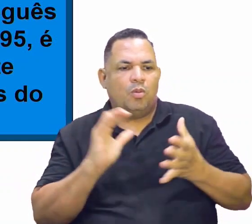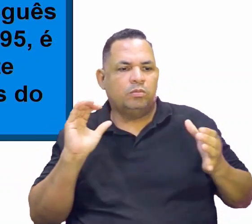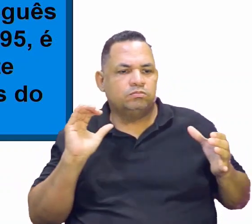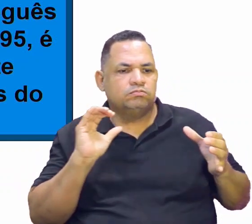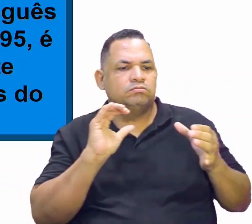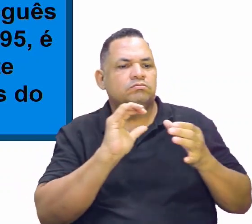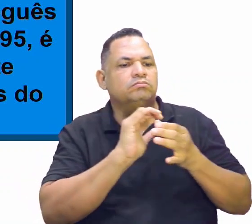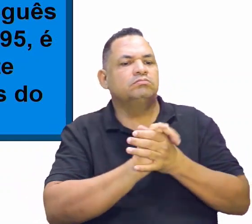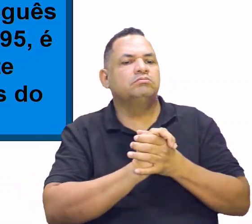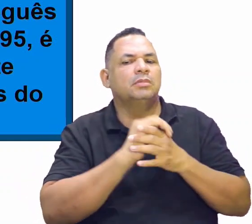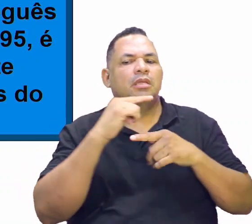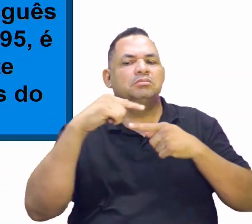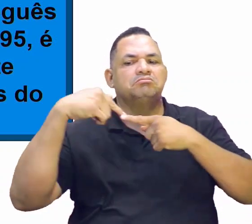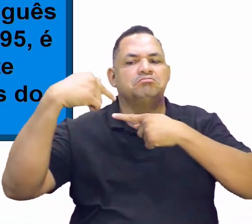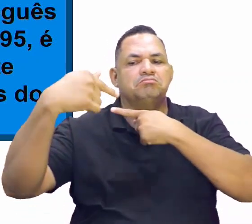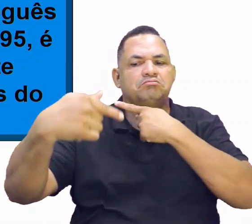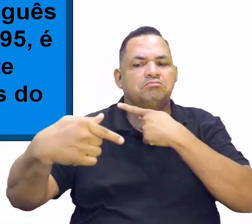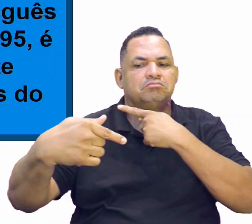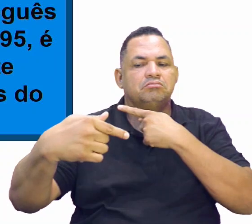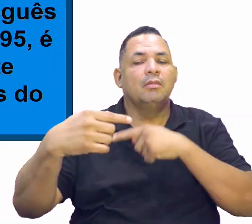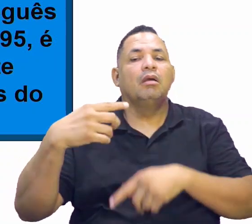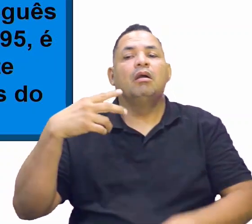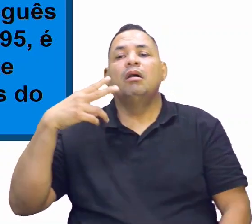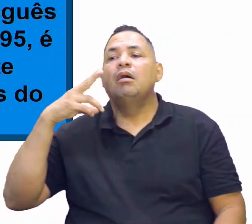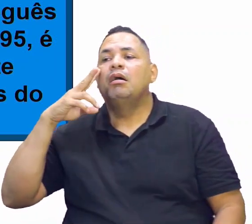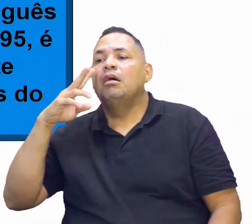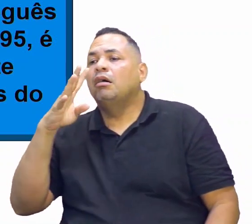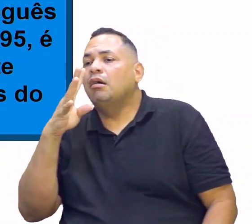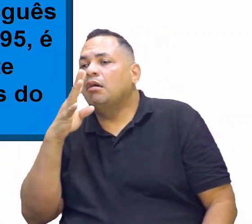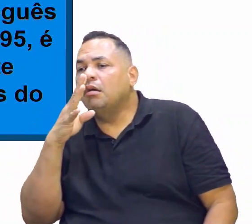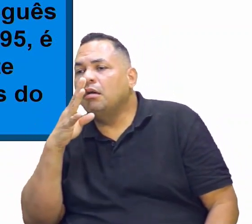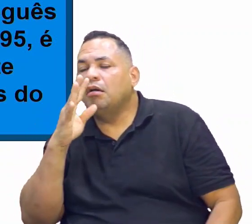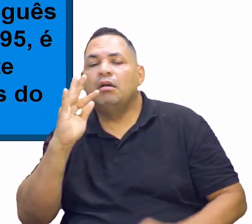casal logo atrás apreciando, né,